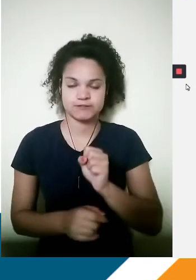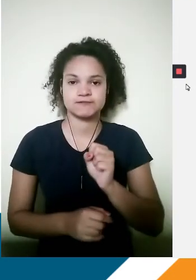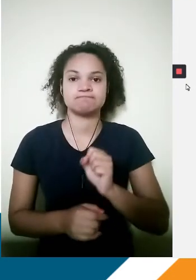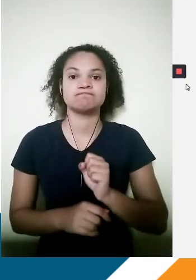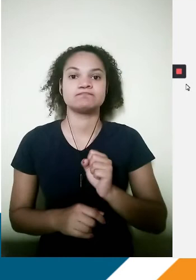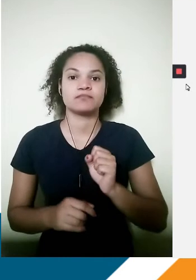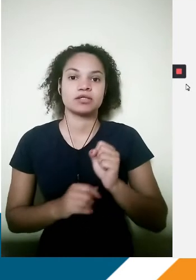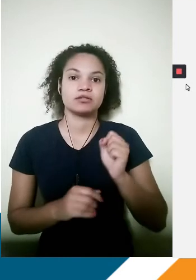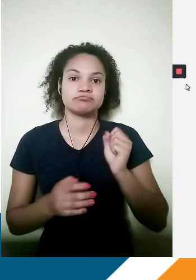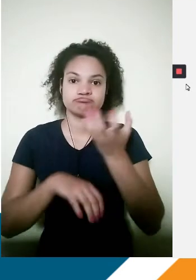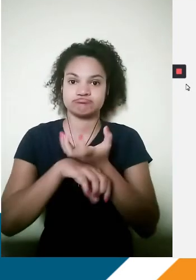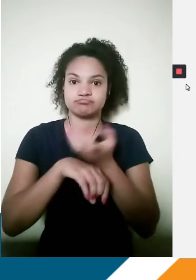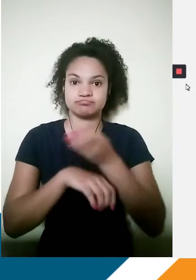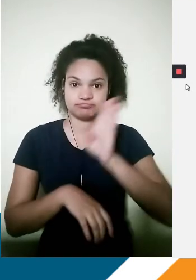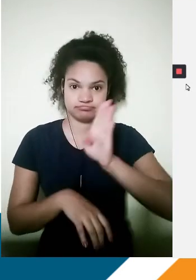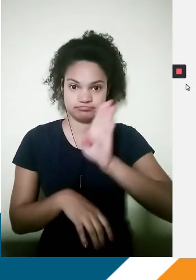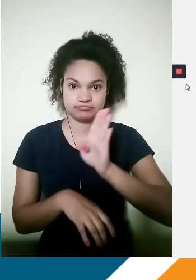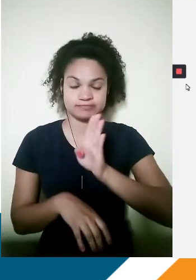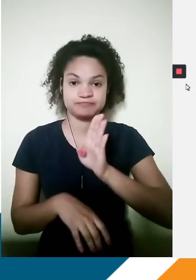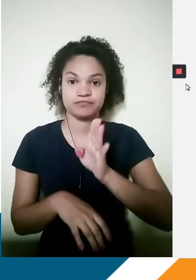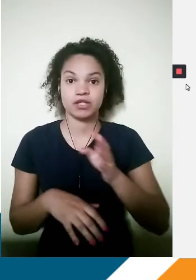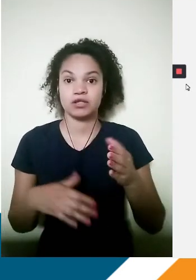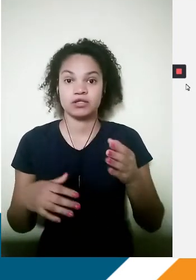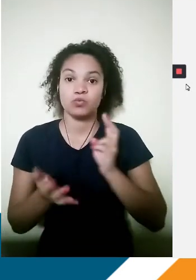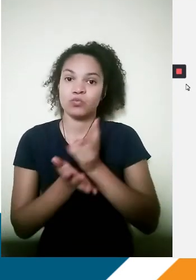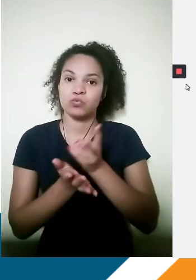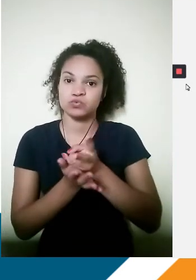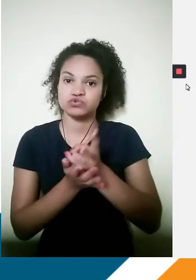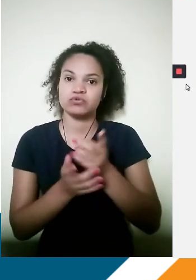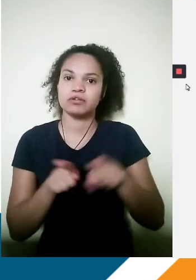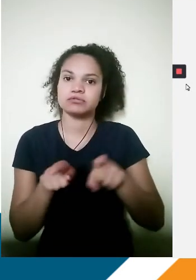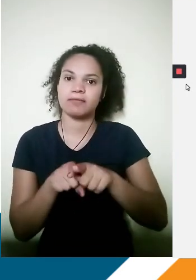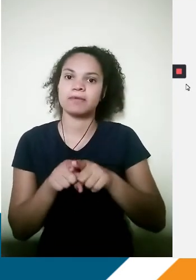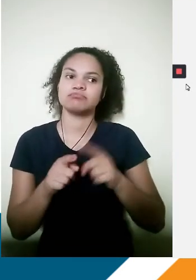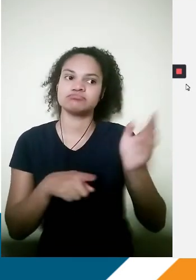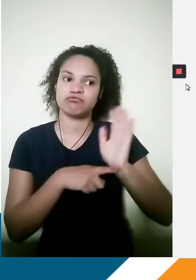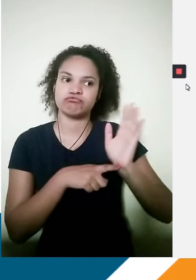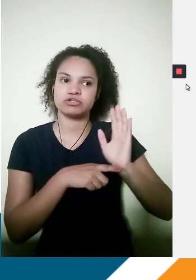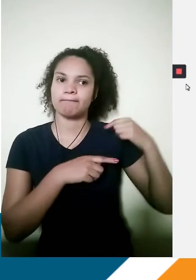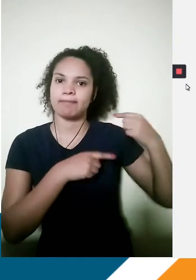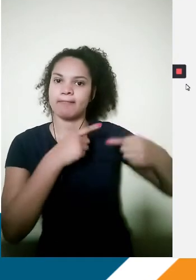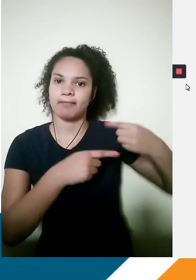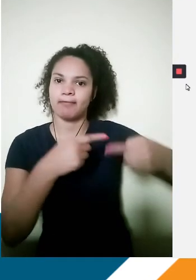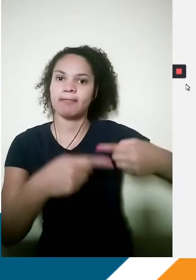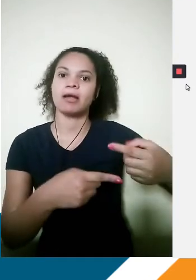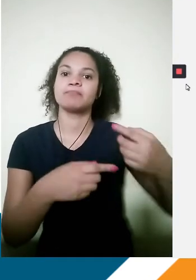dentro da disciplina de biologia e continuando a sequência de vídeos